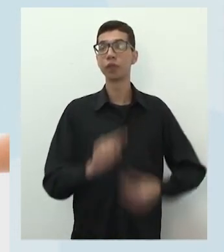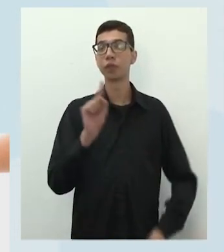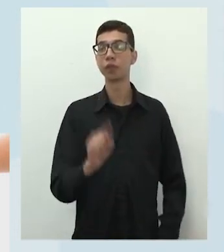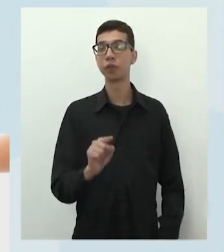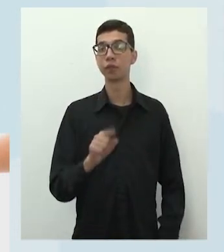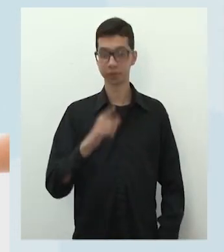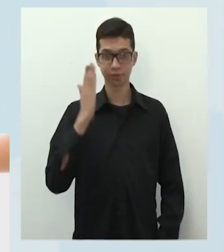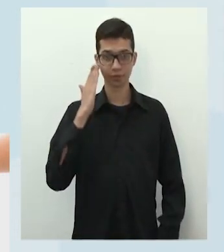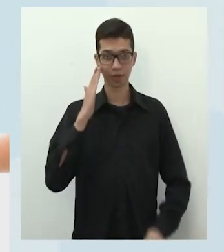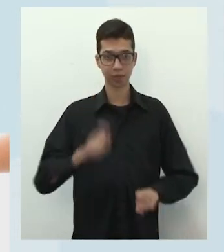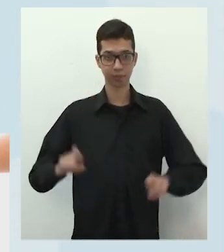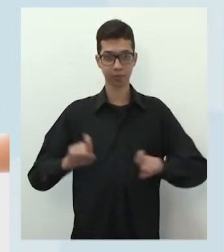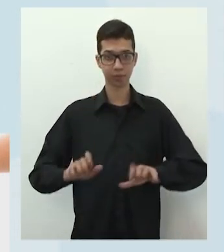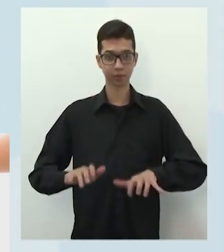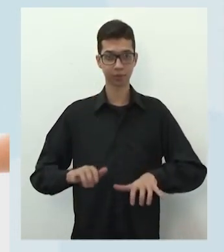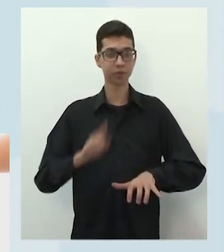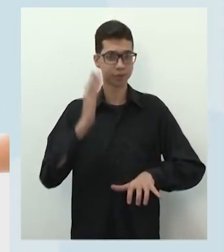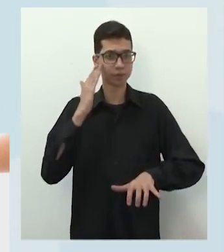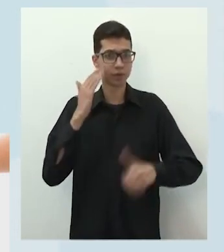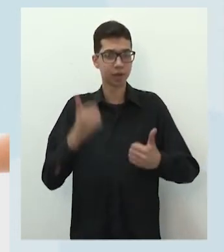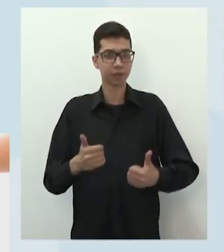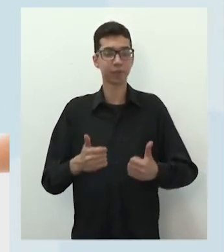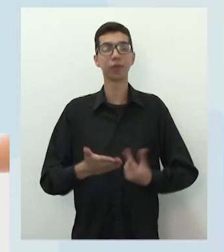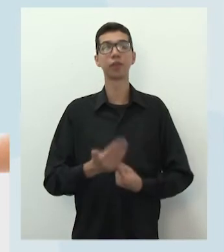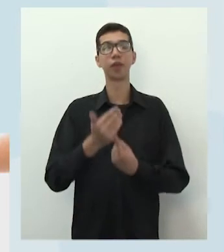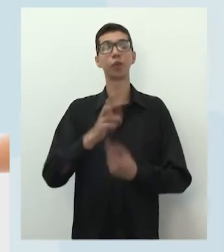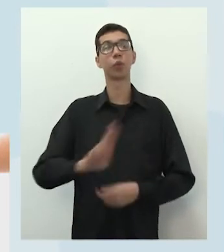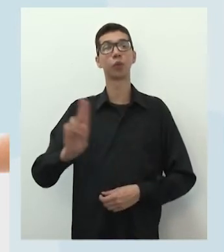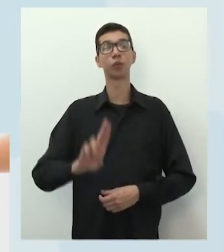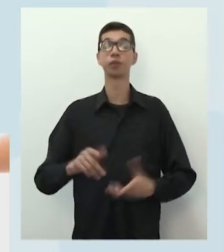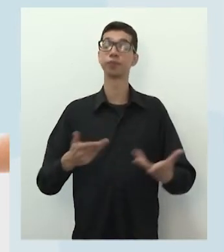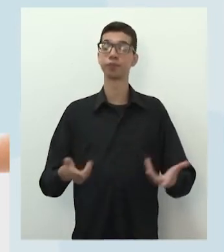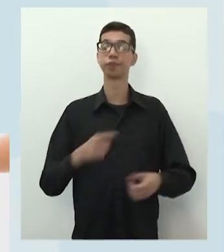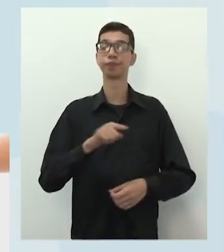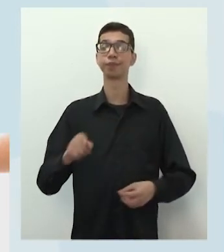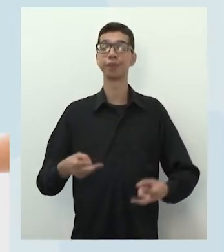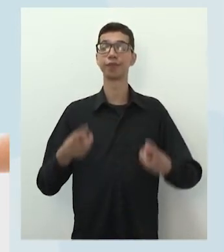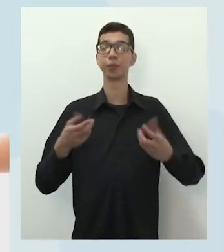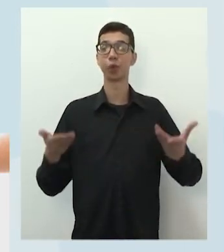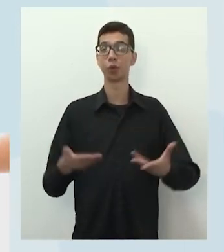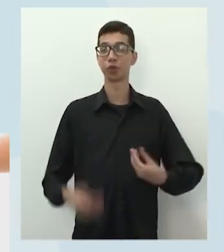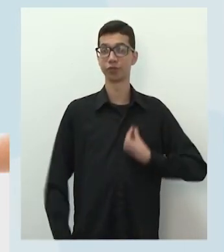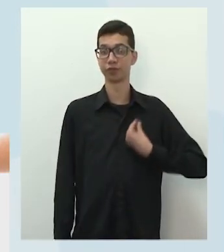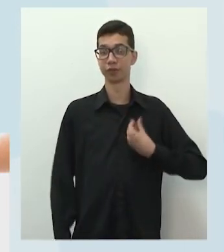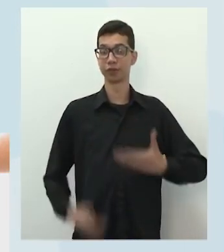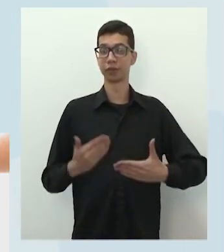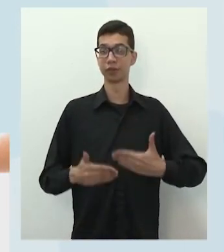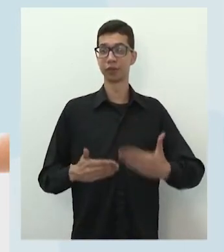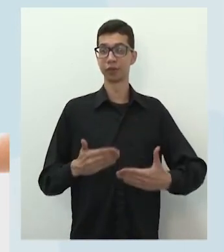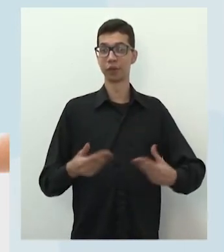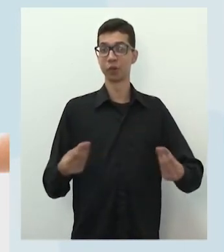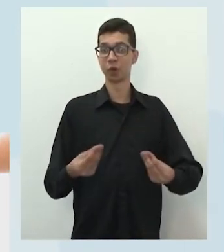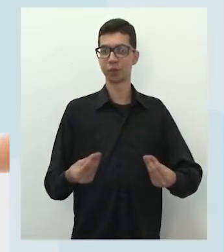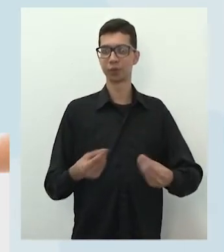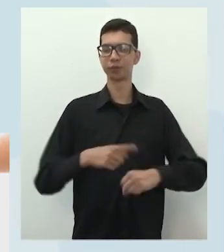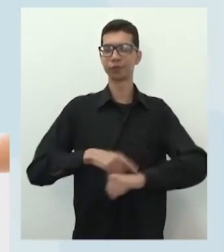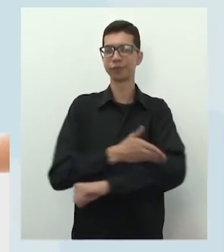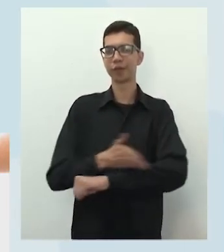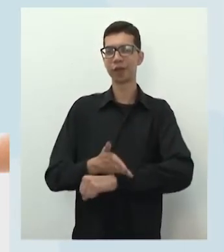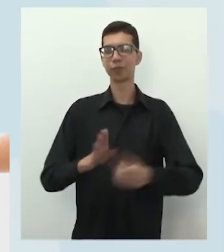a criança não sabe amarrar o tênis e já sabe mexer no tablet. E agora eu peço para você, nesse momento, disfarçadamente olhar